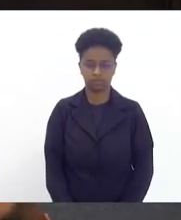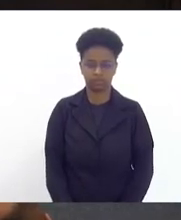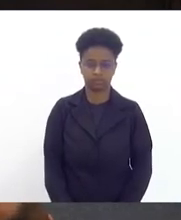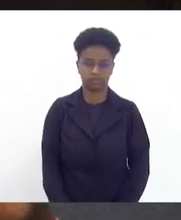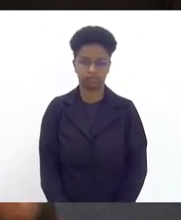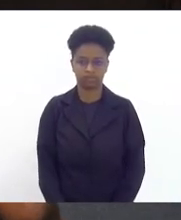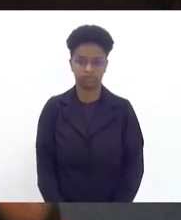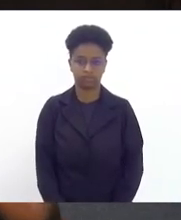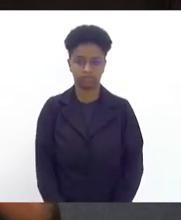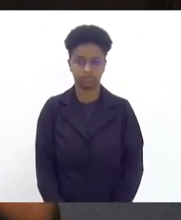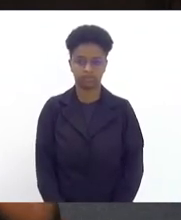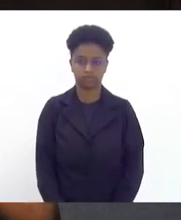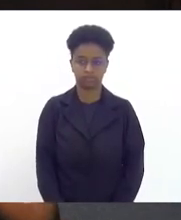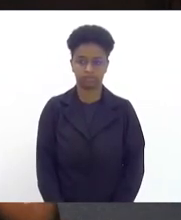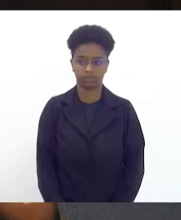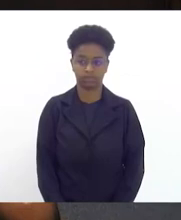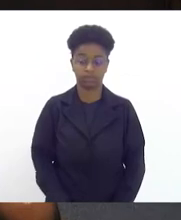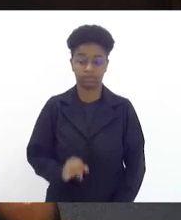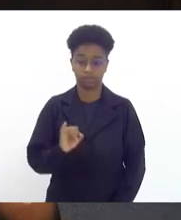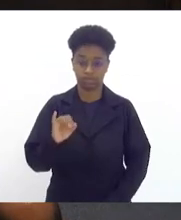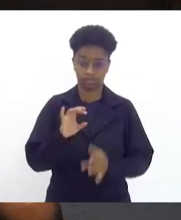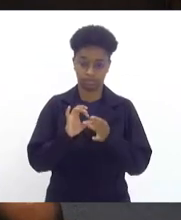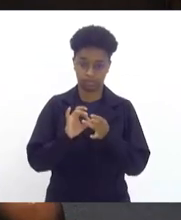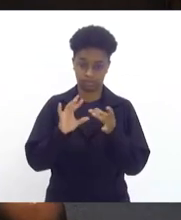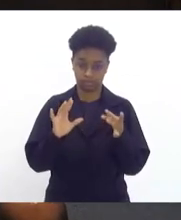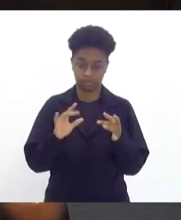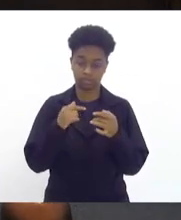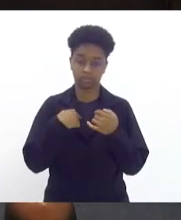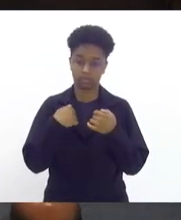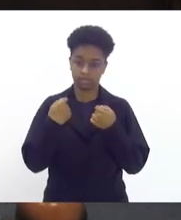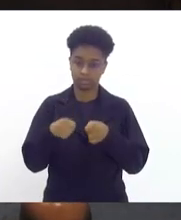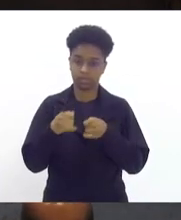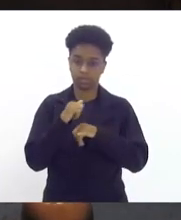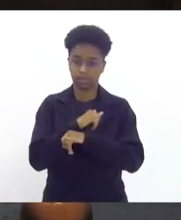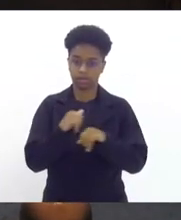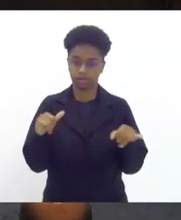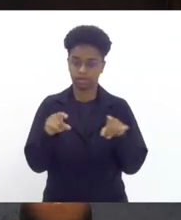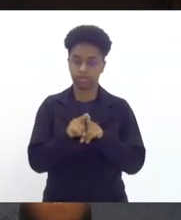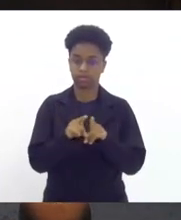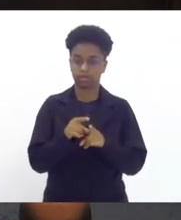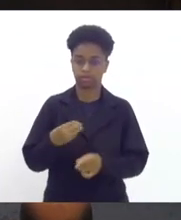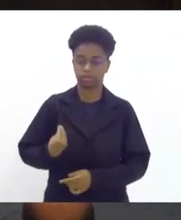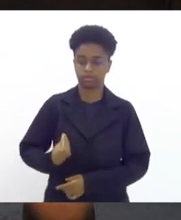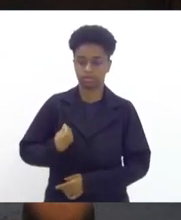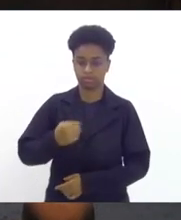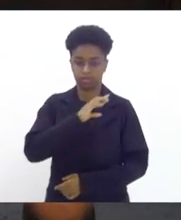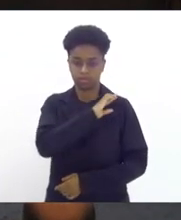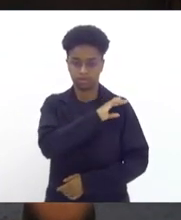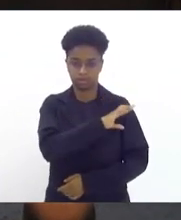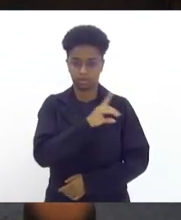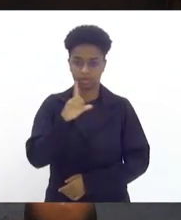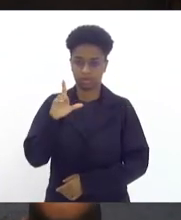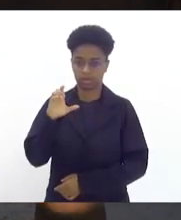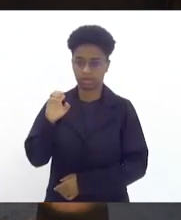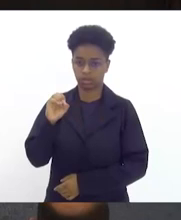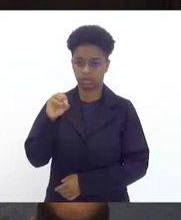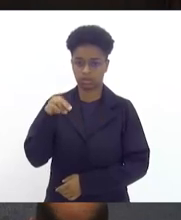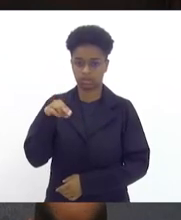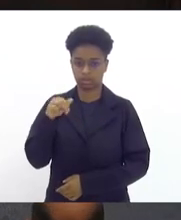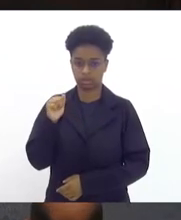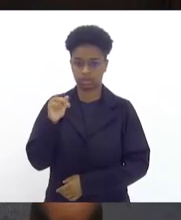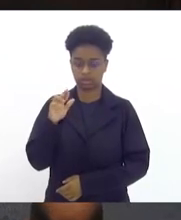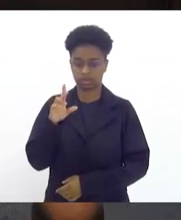Capitão se me permite eu também gostaria de anunciar a presença do tenente coronel Leonardo Santos de Santana